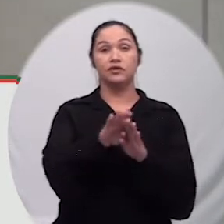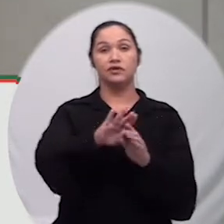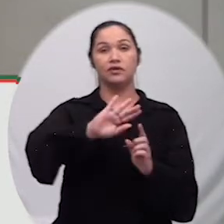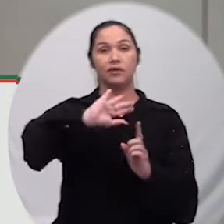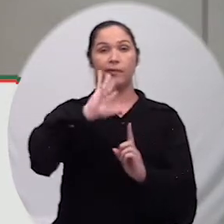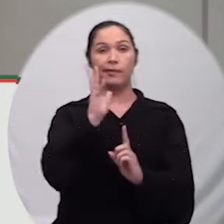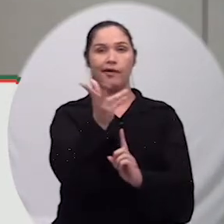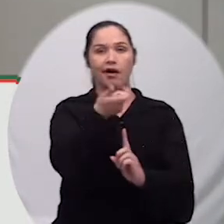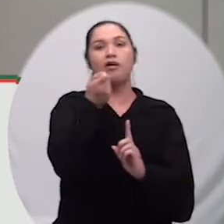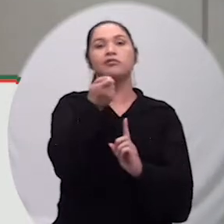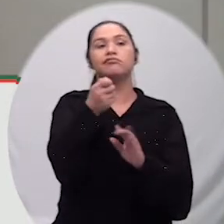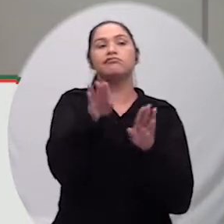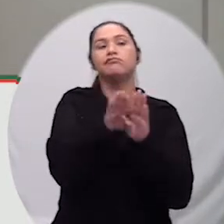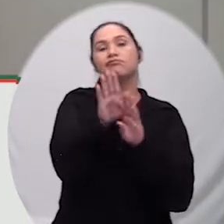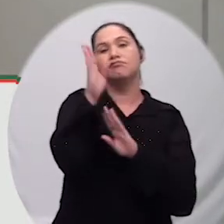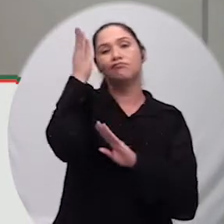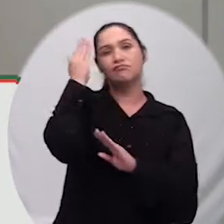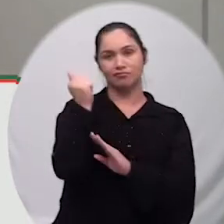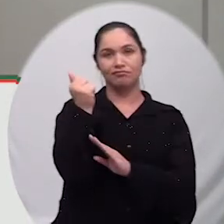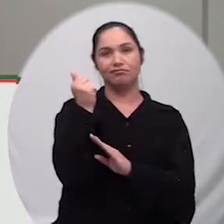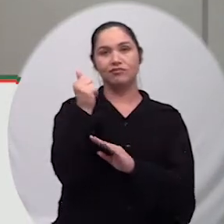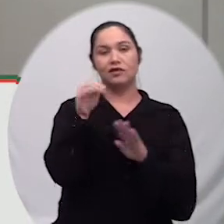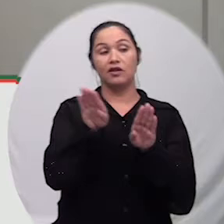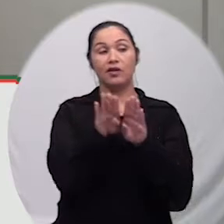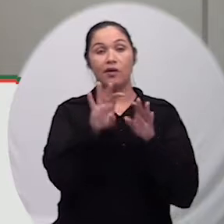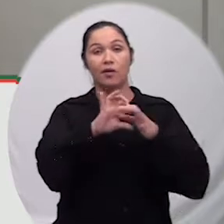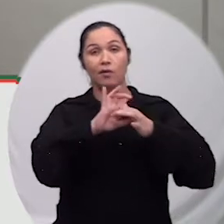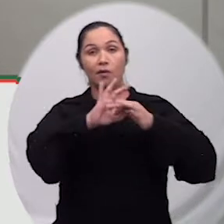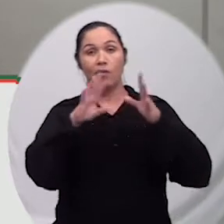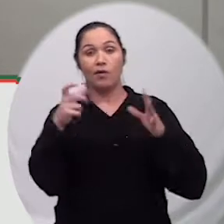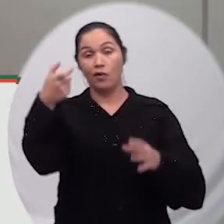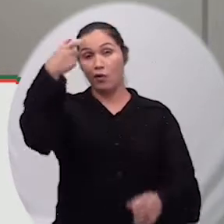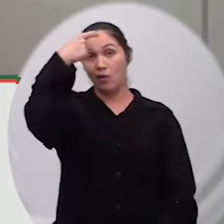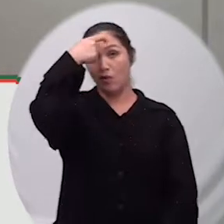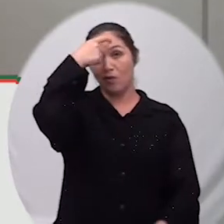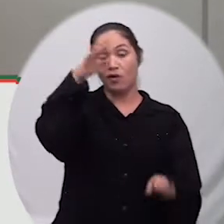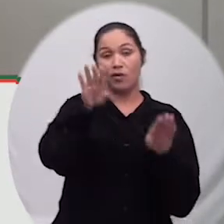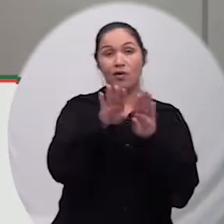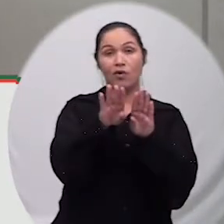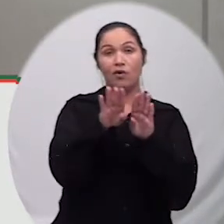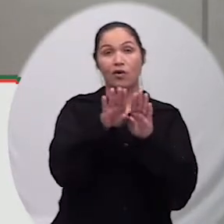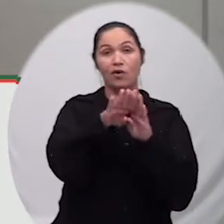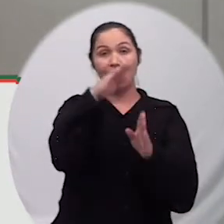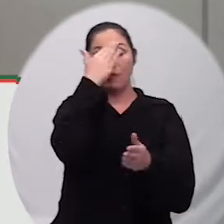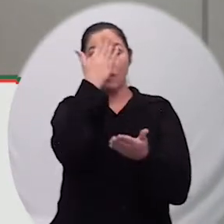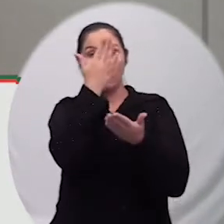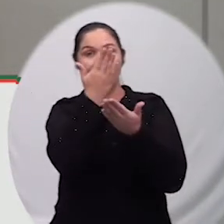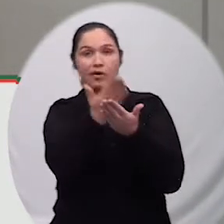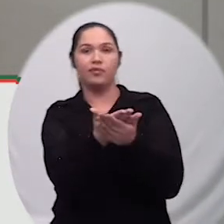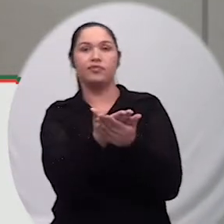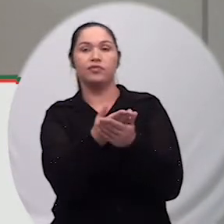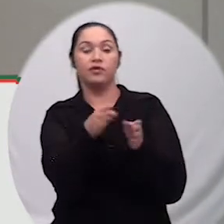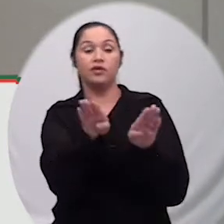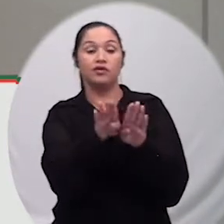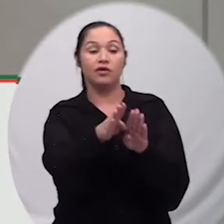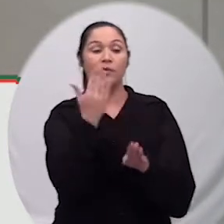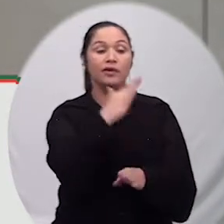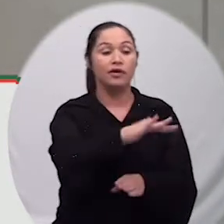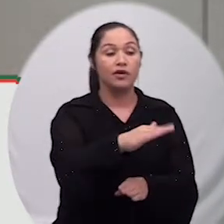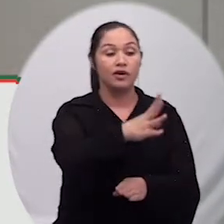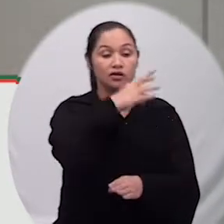saber, liberdade de consciência e de crença, proteção integral da criança e do